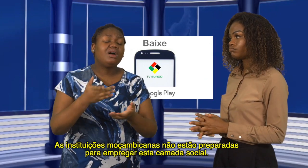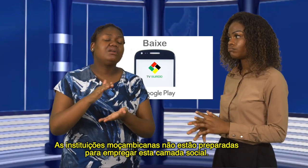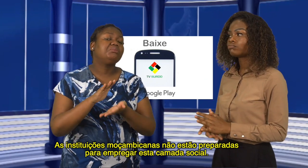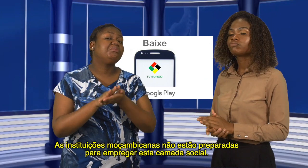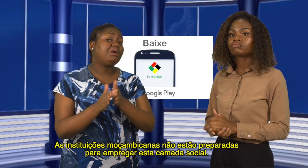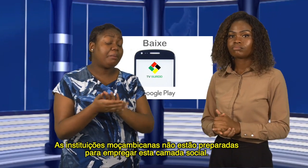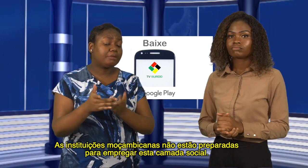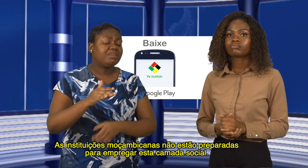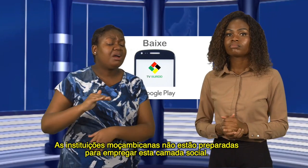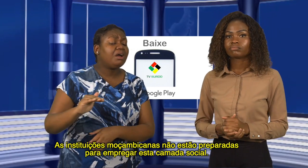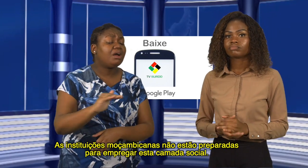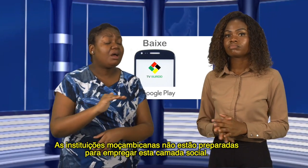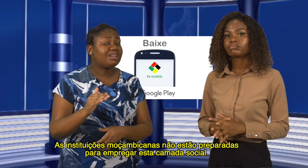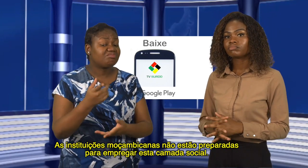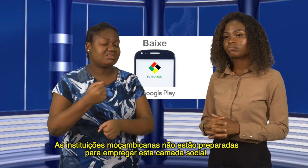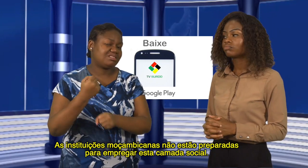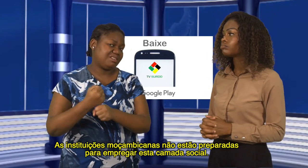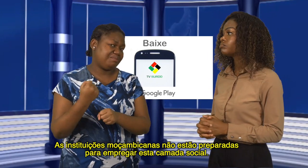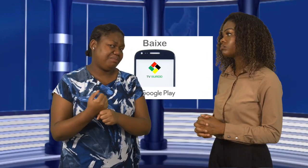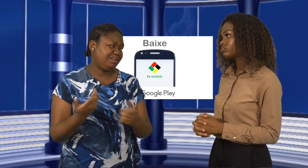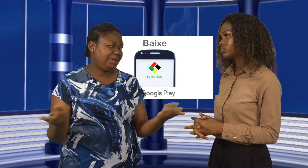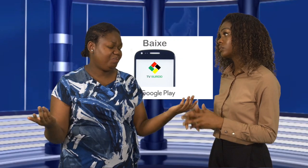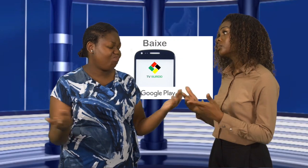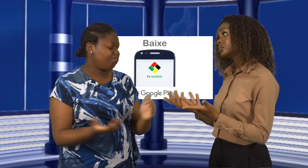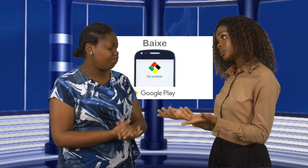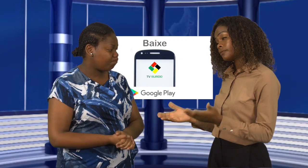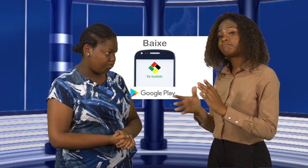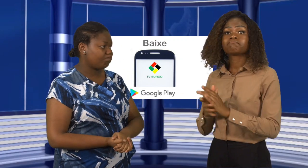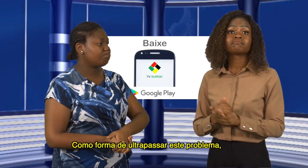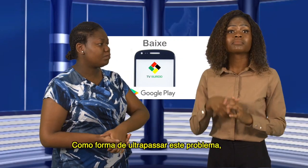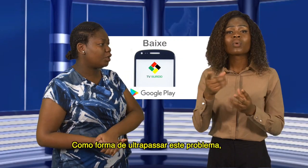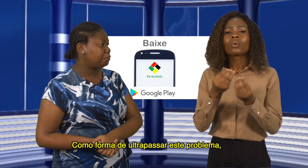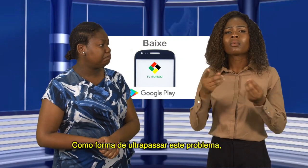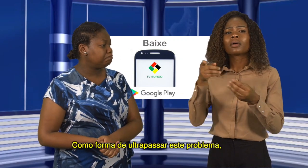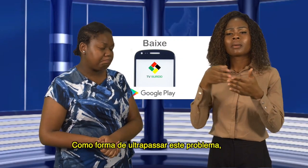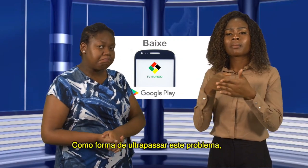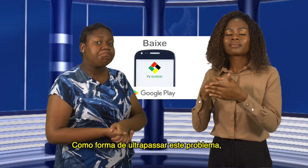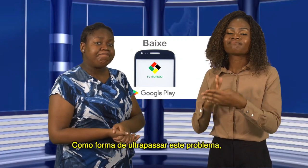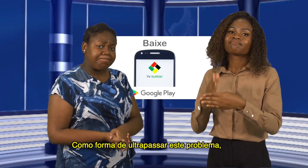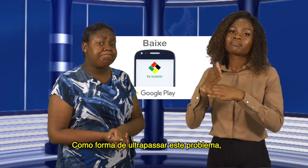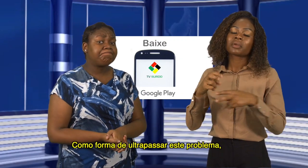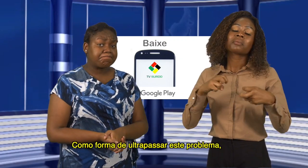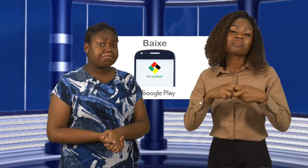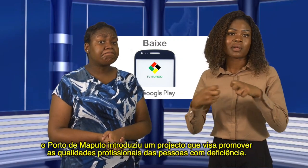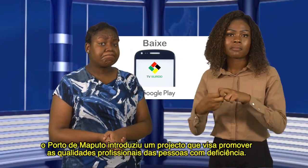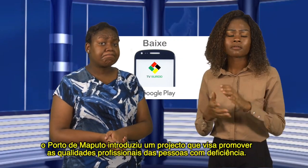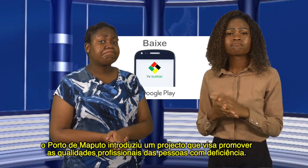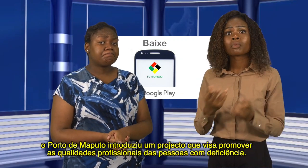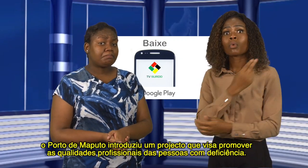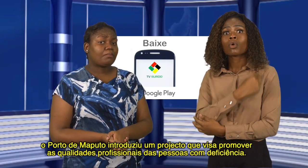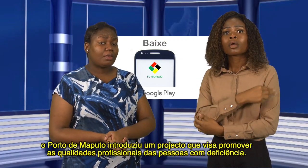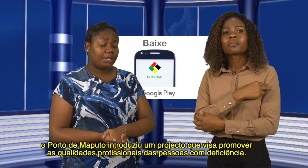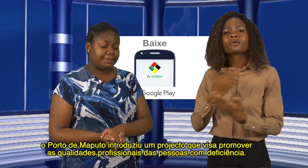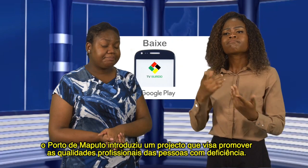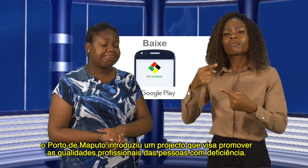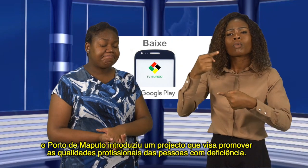não estão preparadas para entregar esta camada social. Como forma de ultrapassar este problema, o Porto de